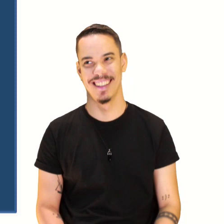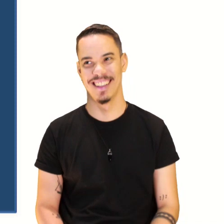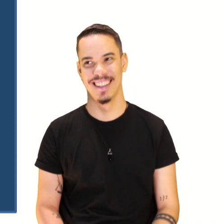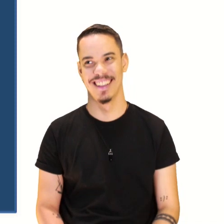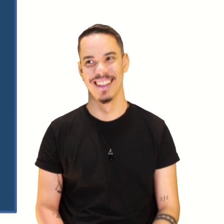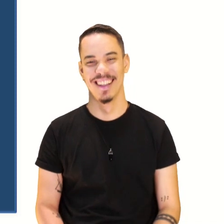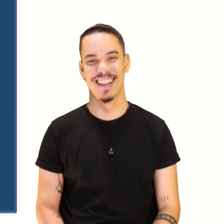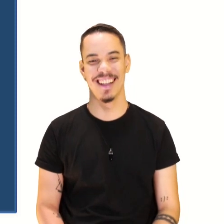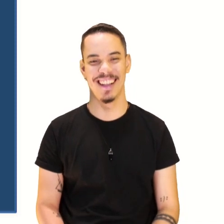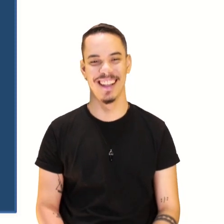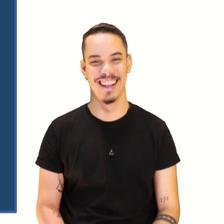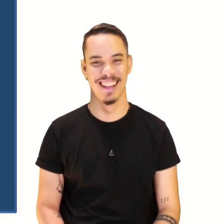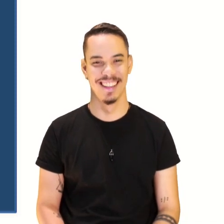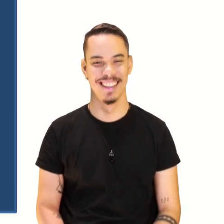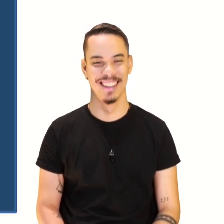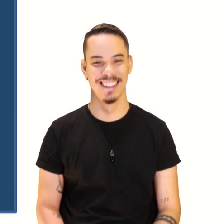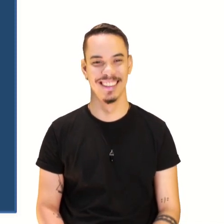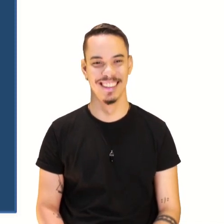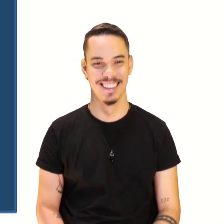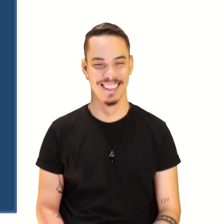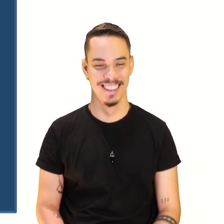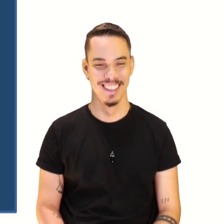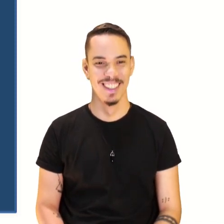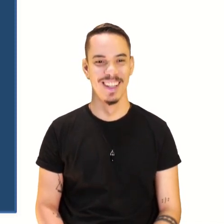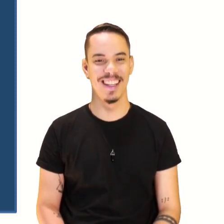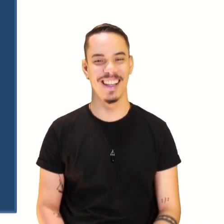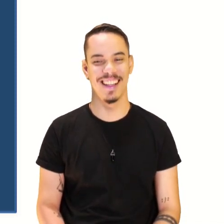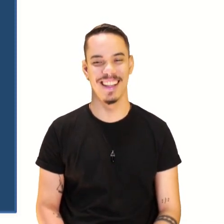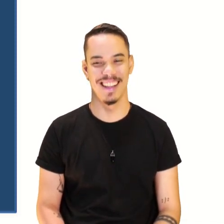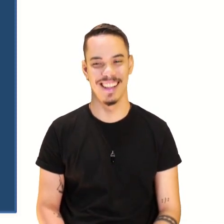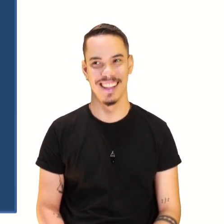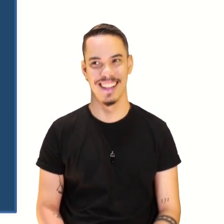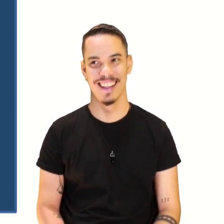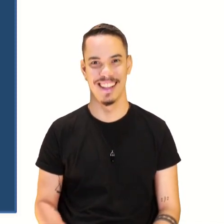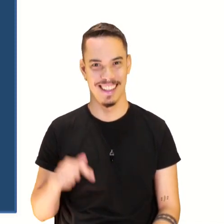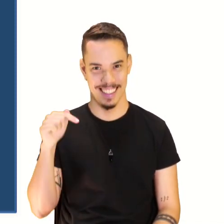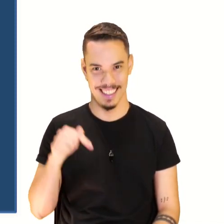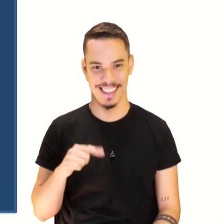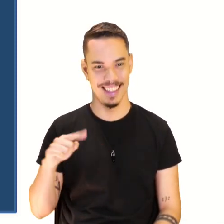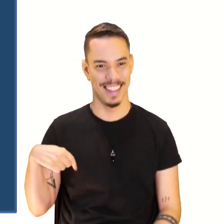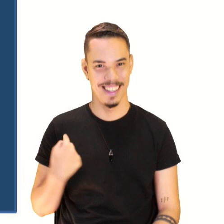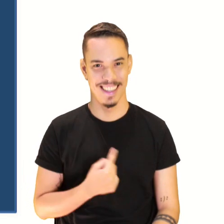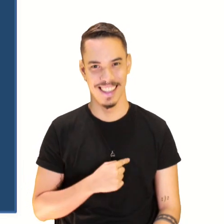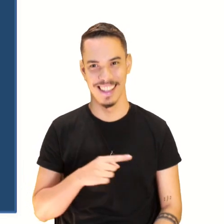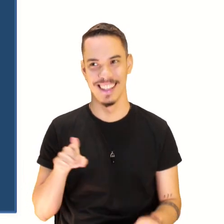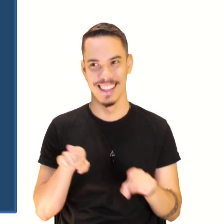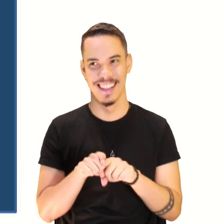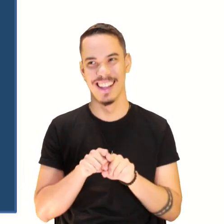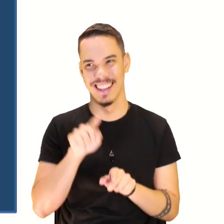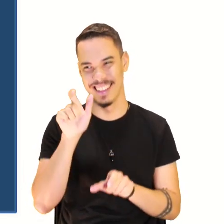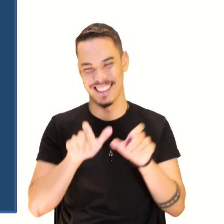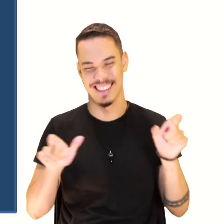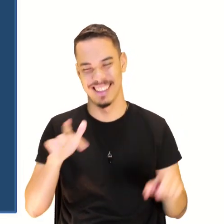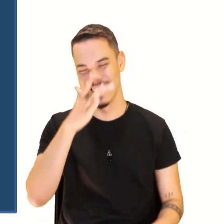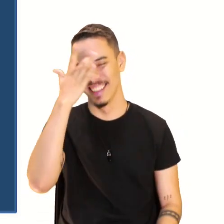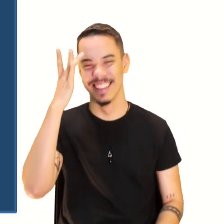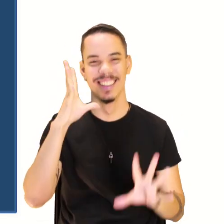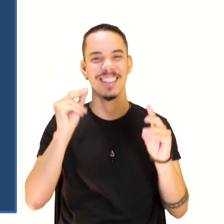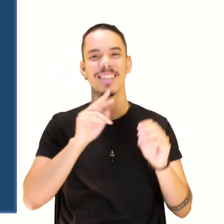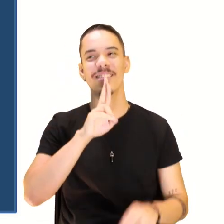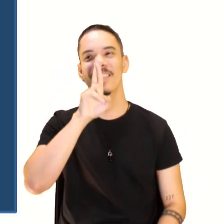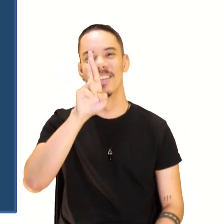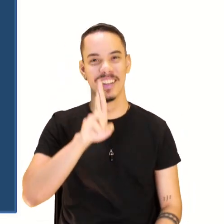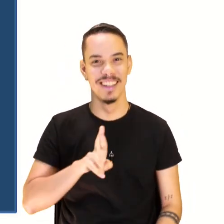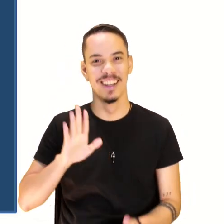Aí sim é isso aí é isso que eu gosto aqui a gente é rodeado de gente inteligente a gente pergunta se já vai todo mundo respondendo